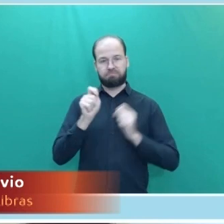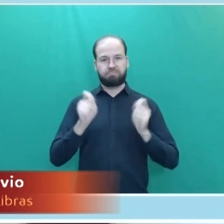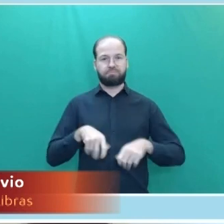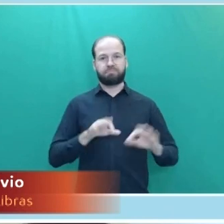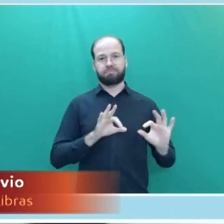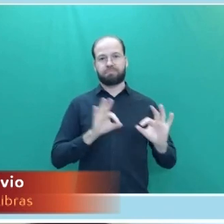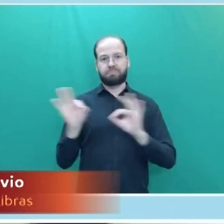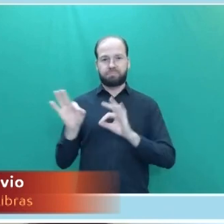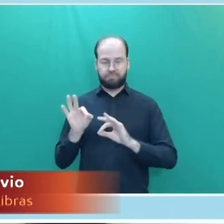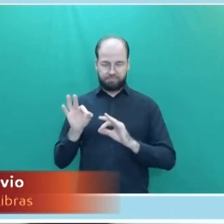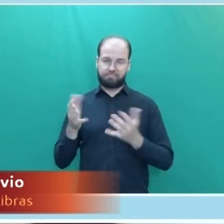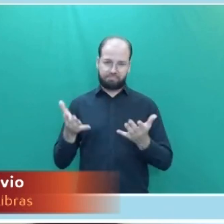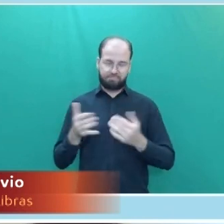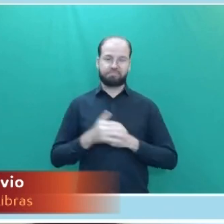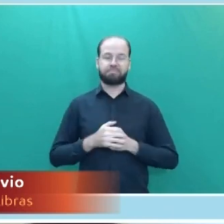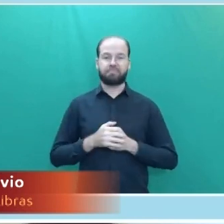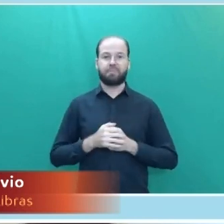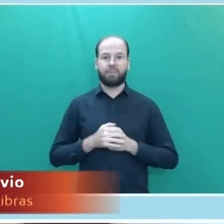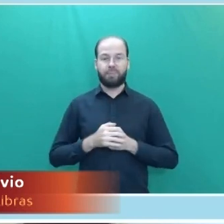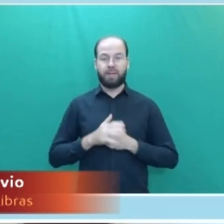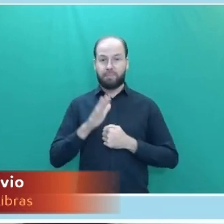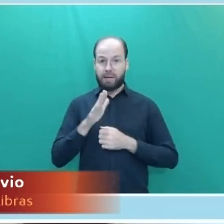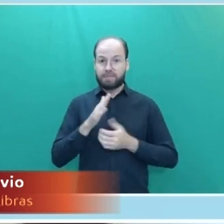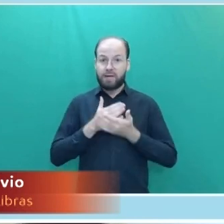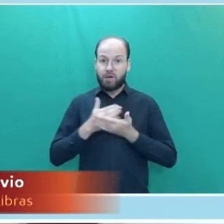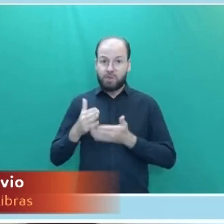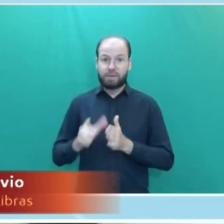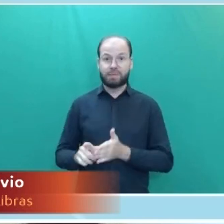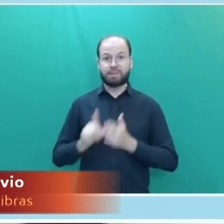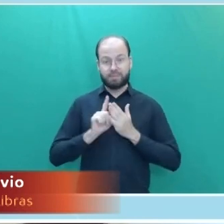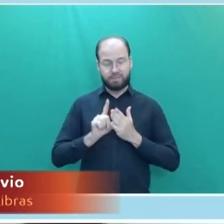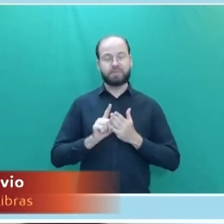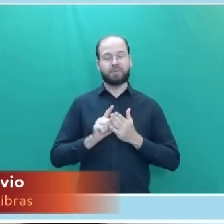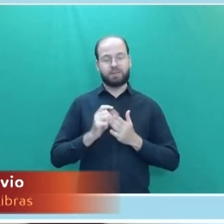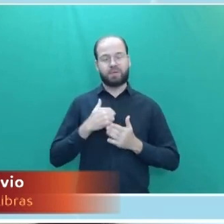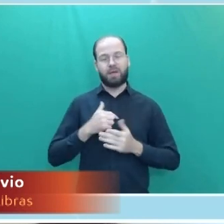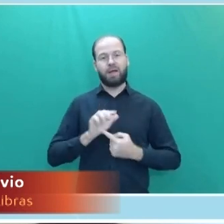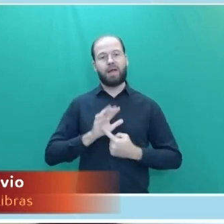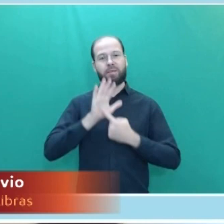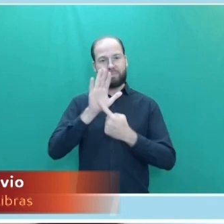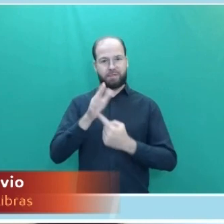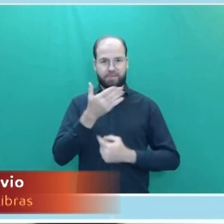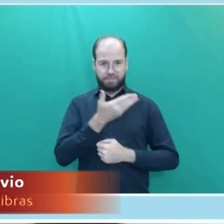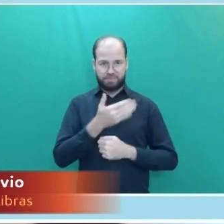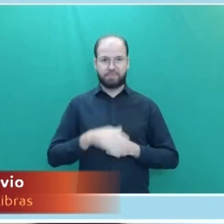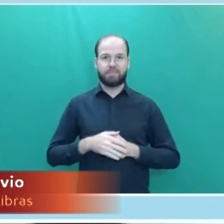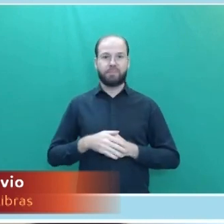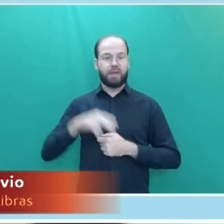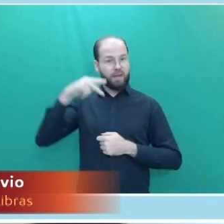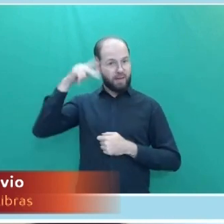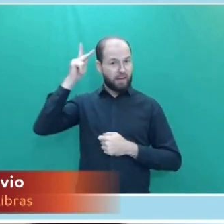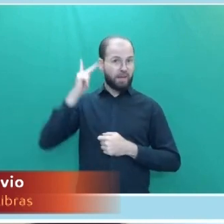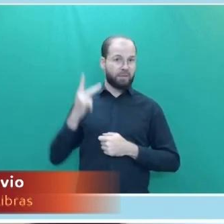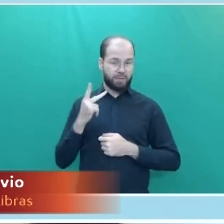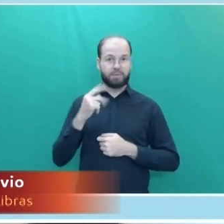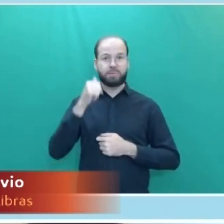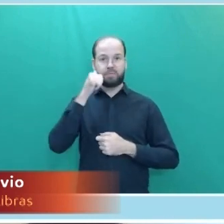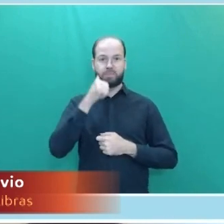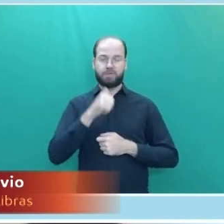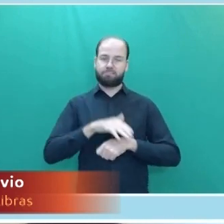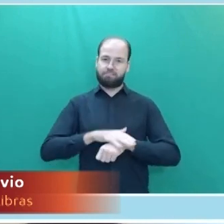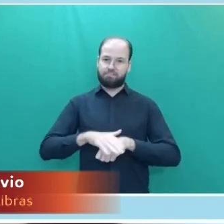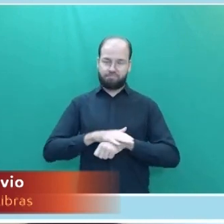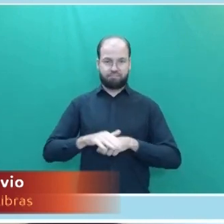nosso programa. Mas antes de começar, de verdade, o nosso programa, eu vou me apresentar para você. Sou a Camila Maia, uma mulher cis, de